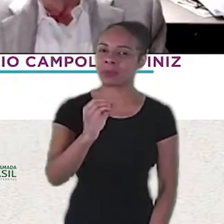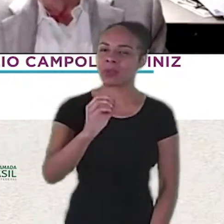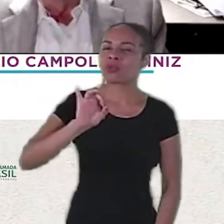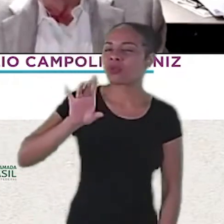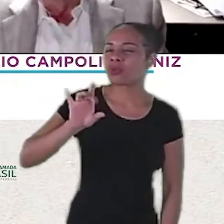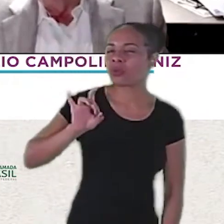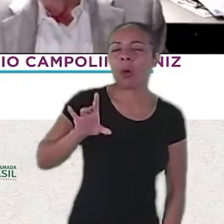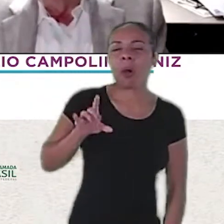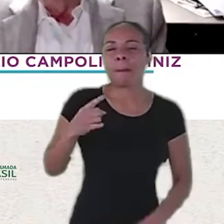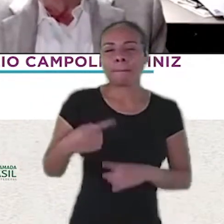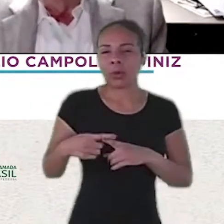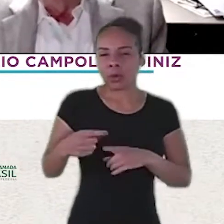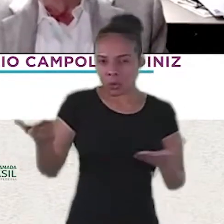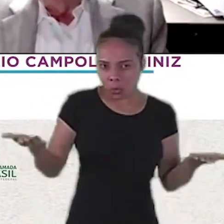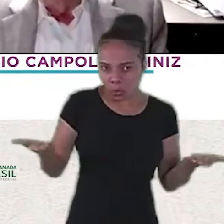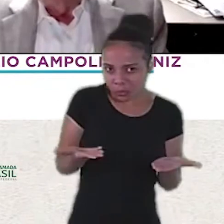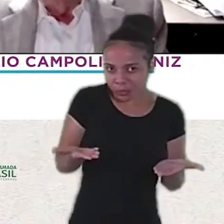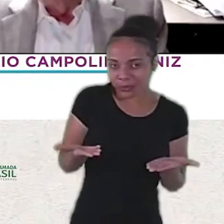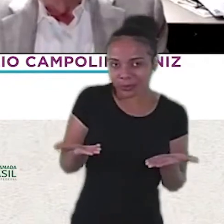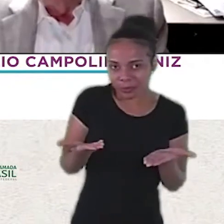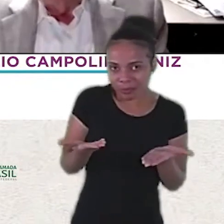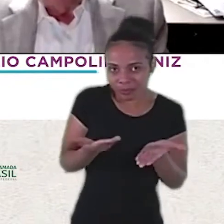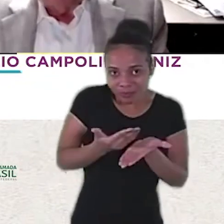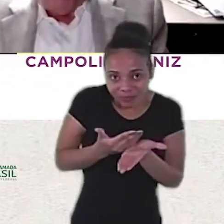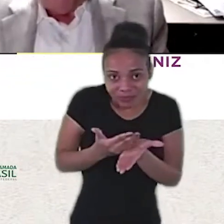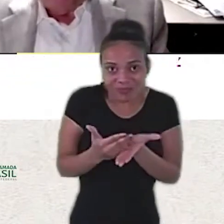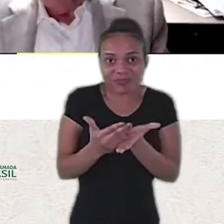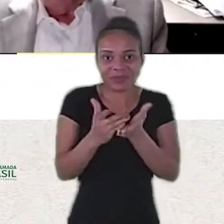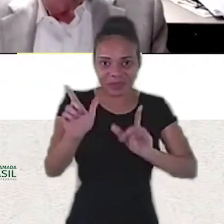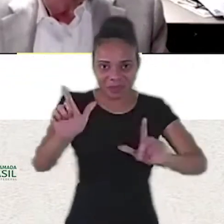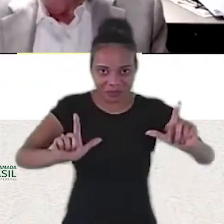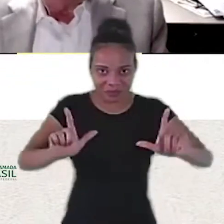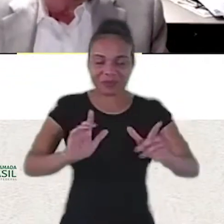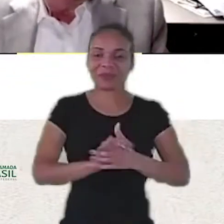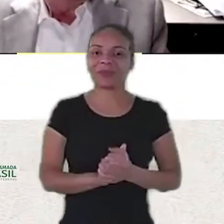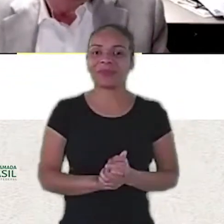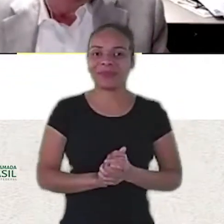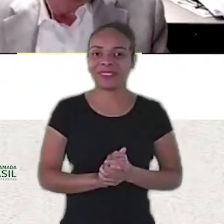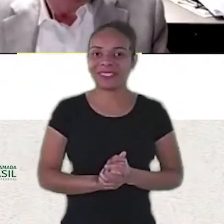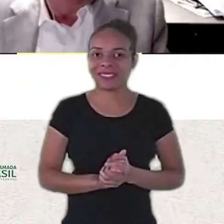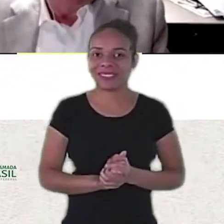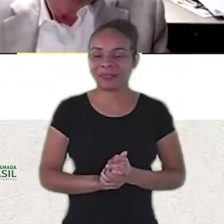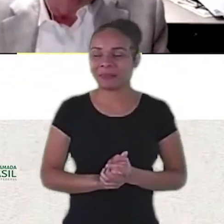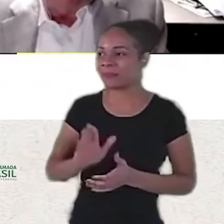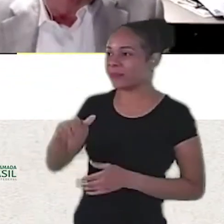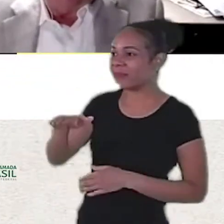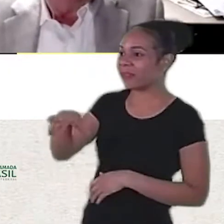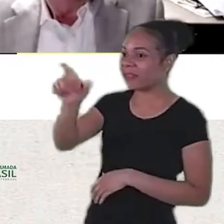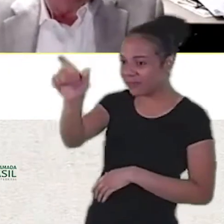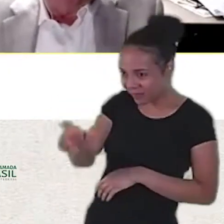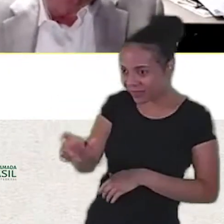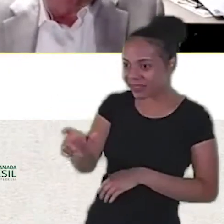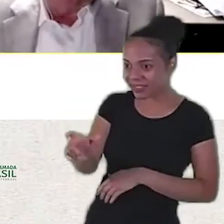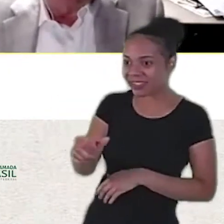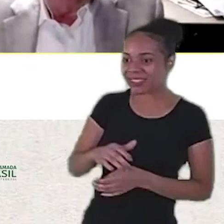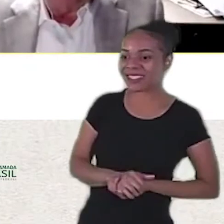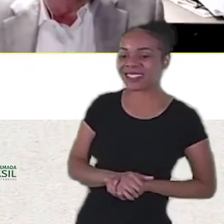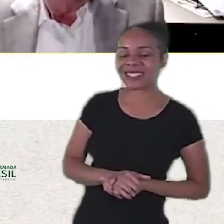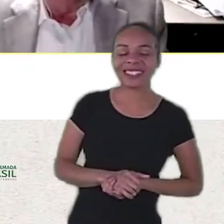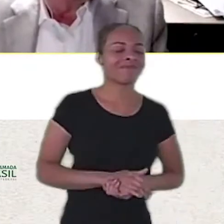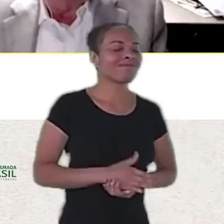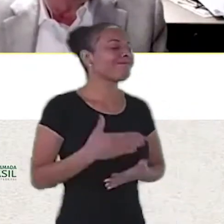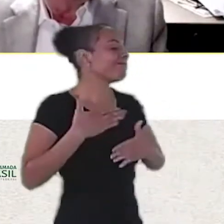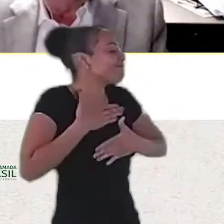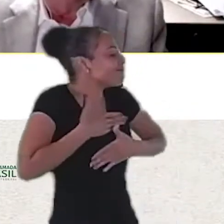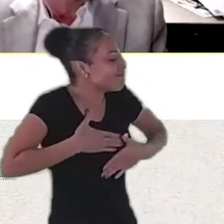convite que eu aceito. Campolina, encerra para a gente, nessa, querido. Com todo prazer. Tá certo?